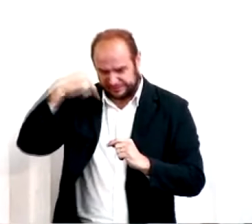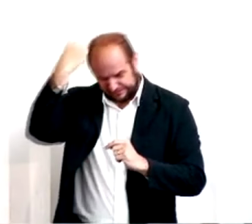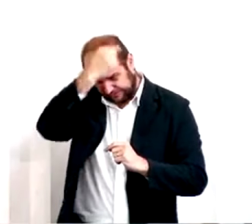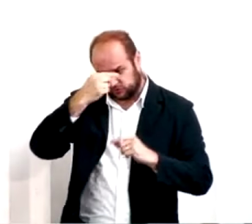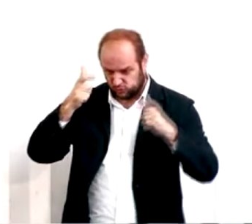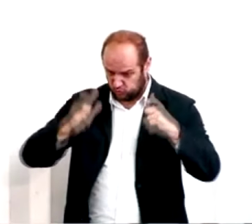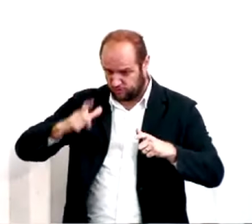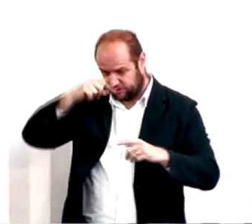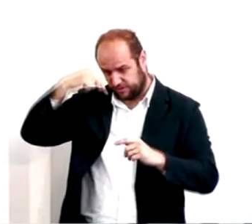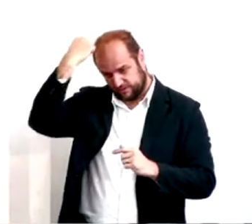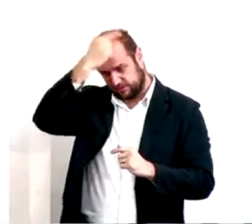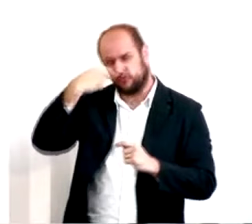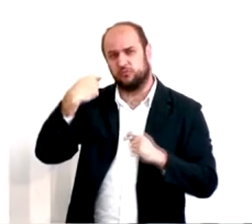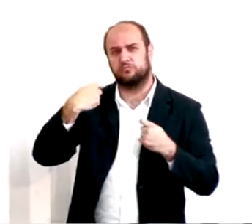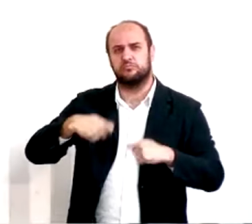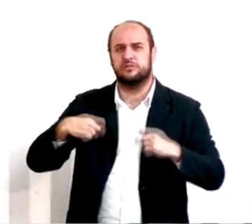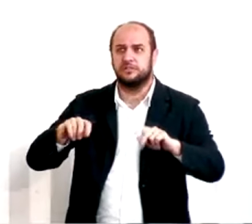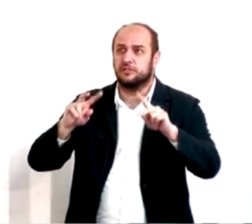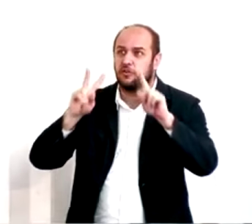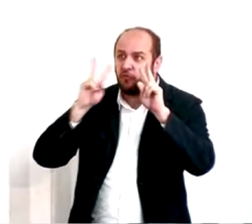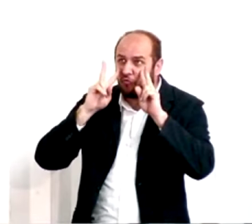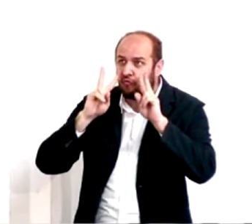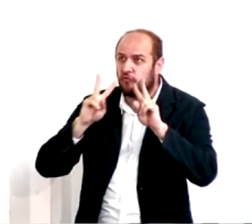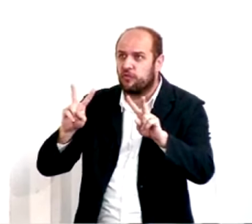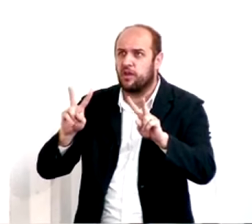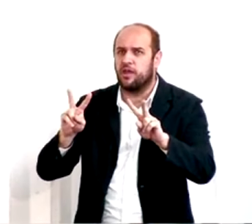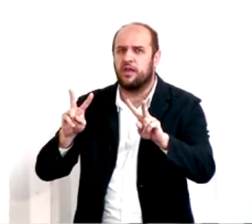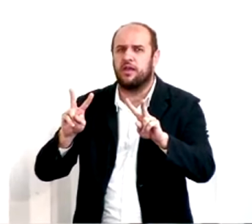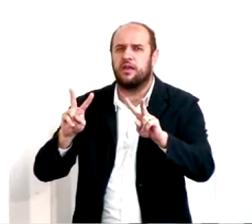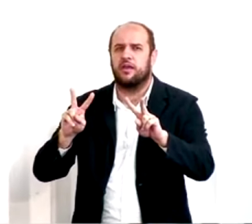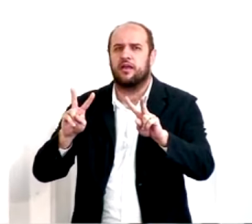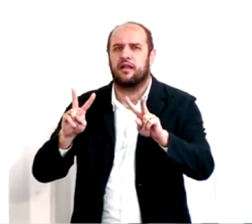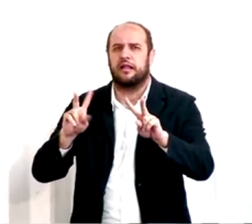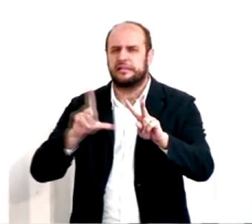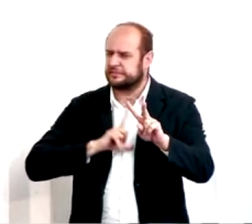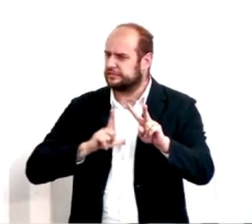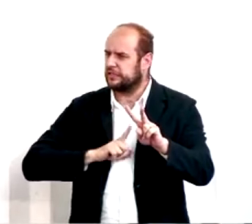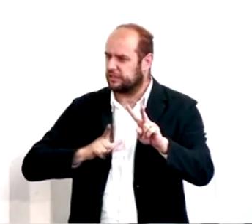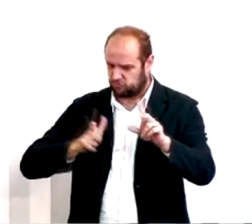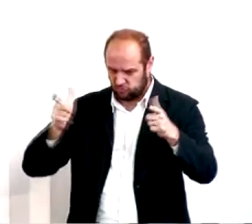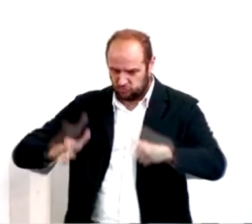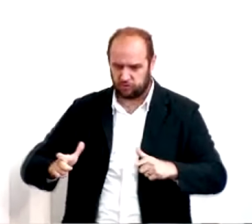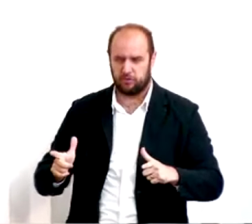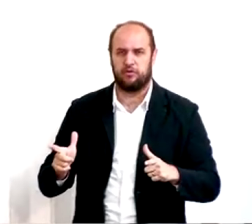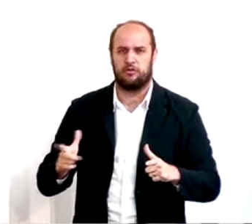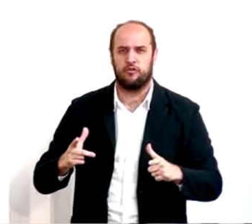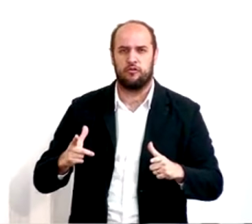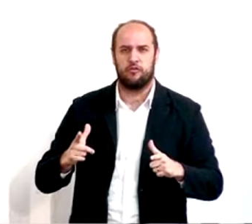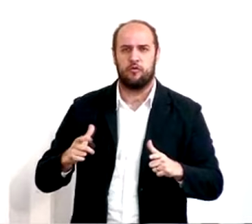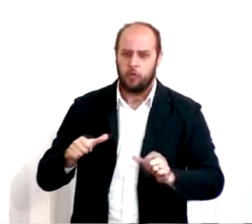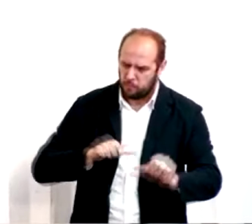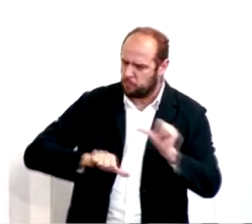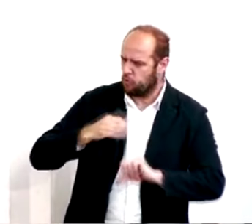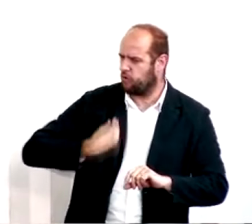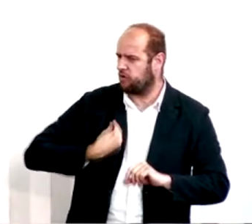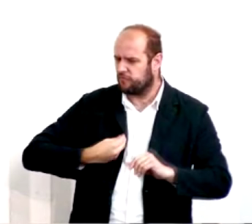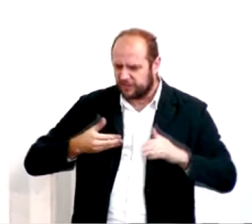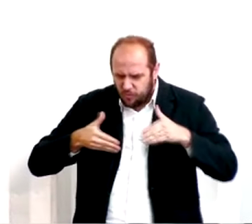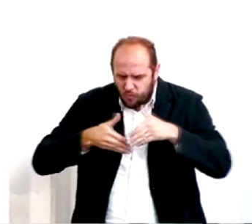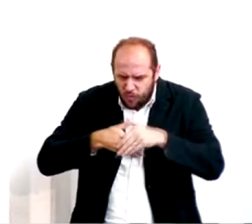terreno Santo nós precisamos olhar como está a sola do nosso pé e precisamos viver na humildade na simplicidade